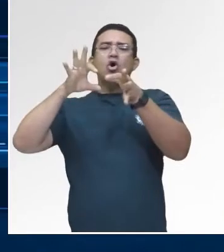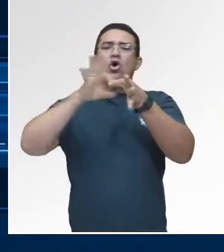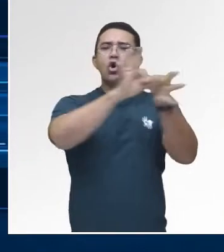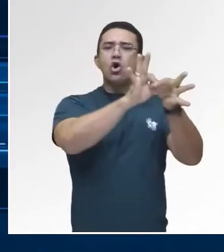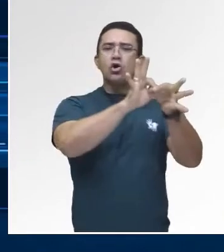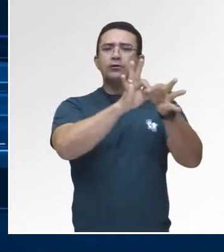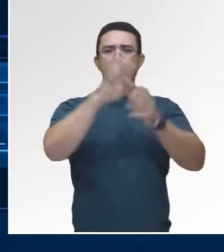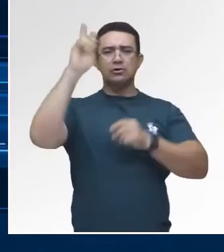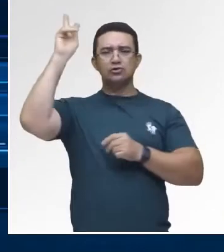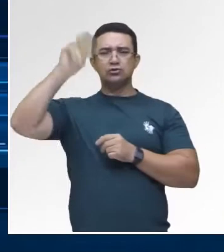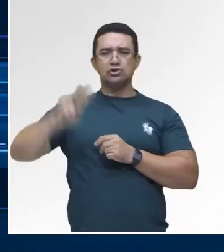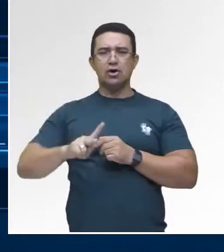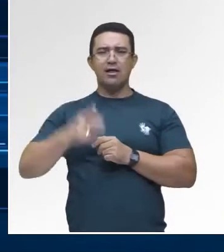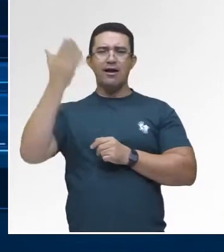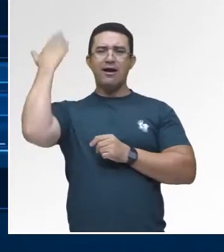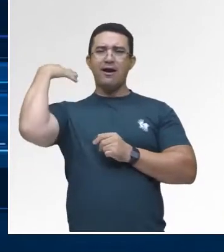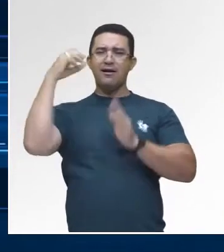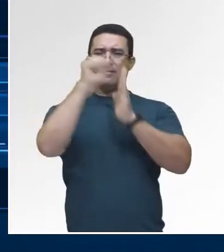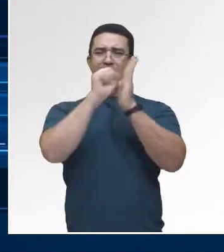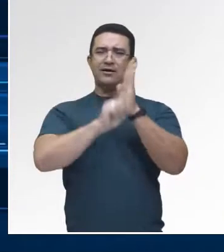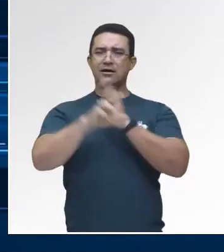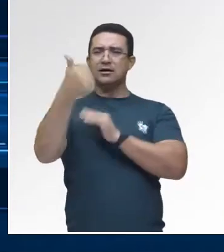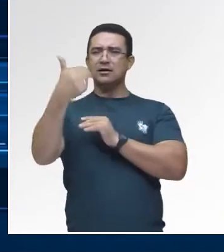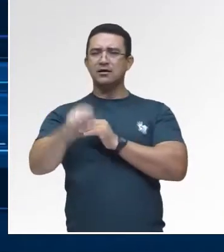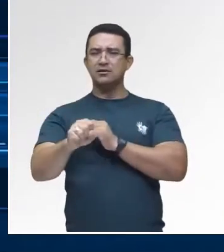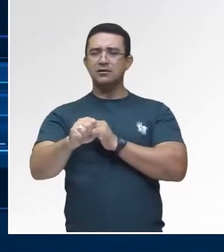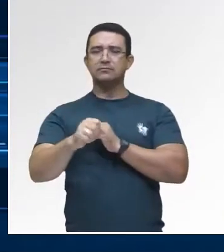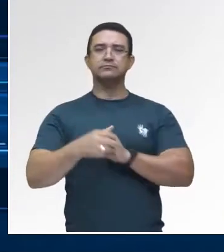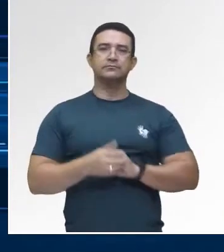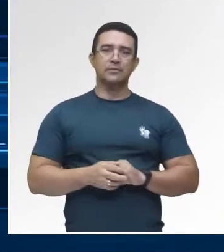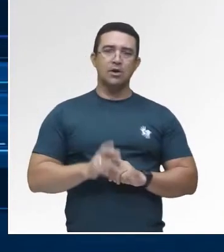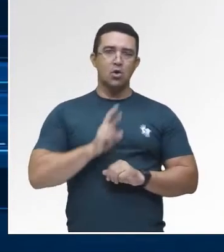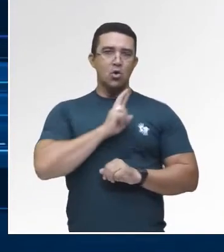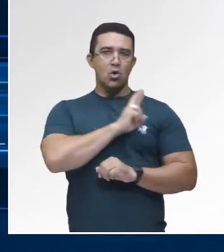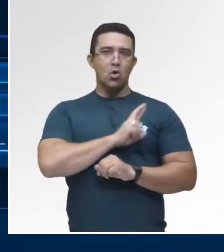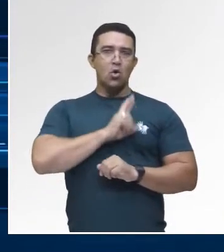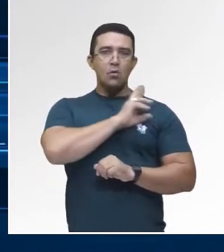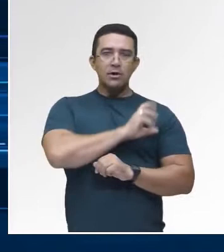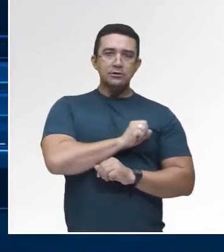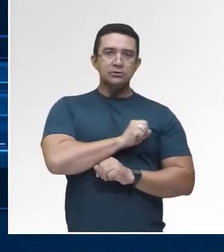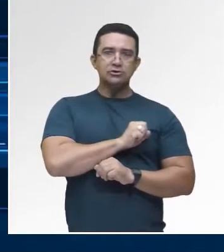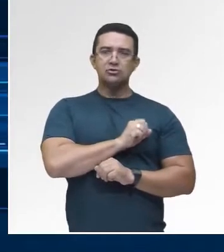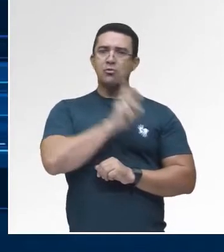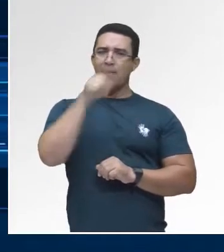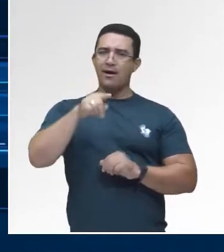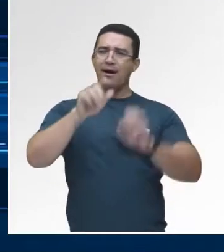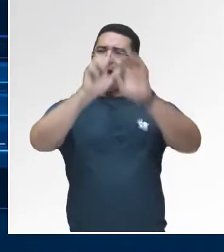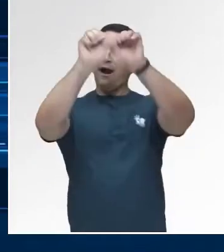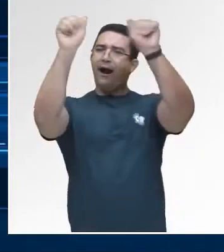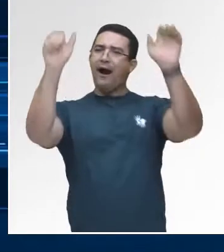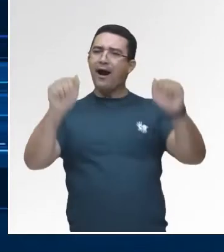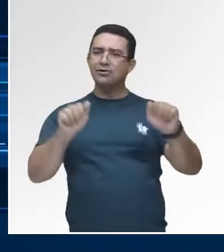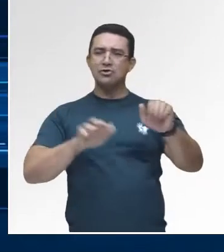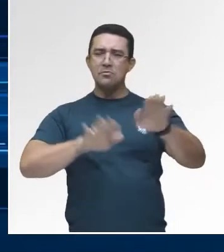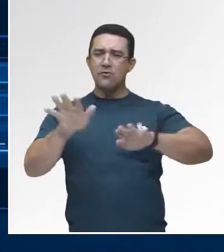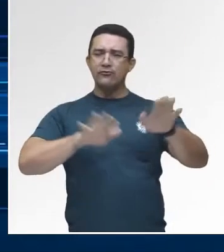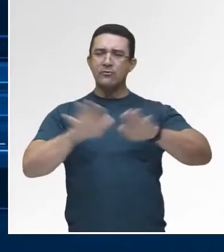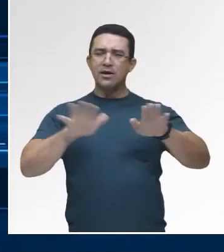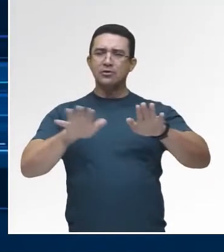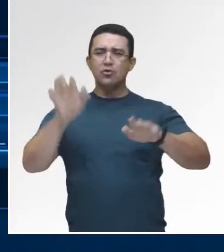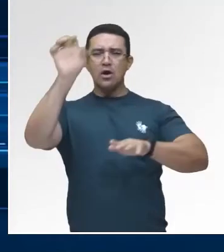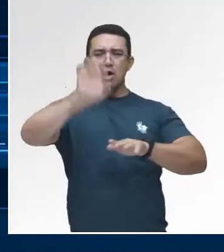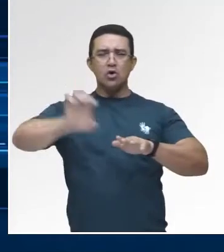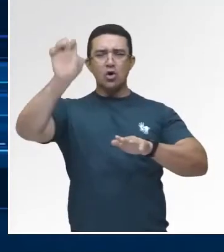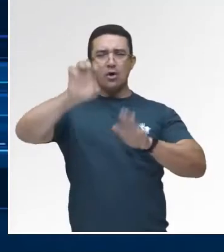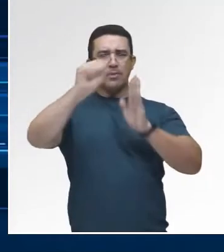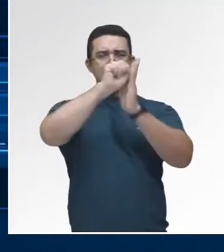do século XVIII? Muito bem, olha só, o romantismo ele foi um movimento artístico que surgiu na Europa no século XVIII. Muito